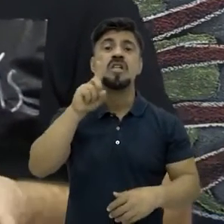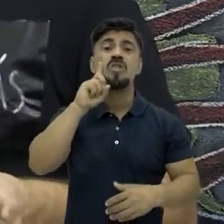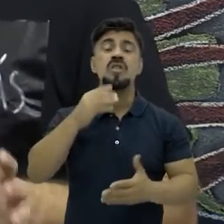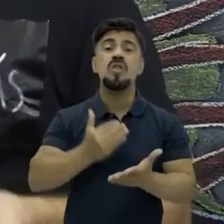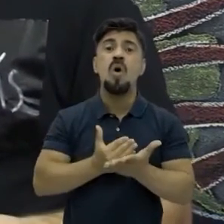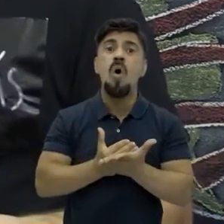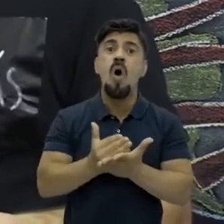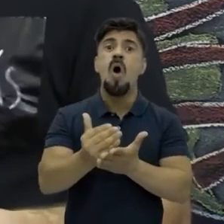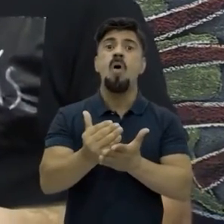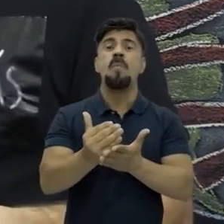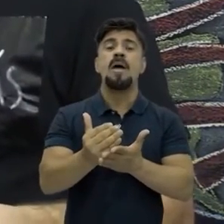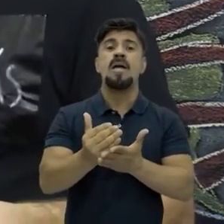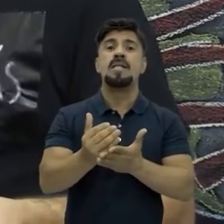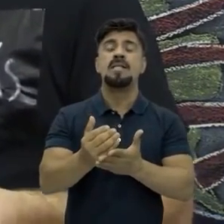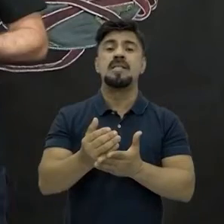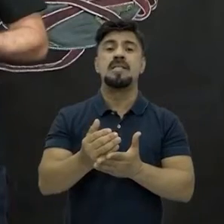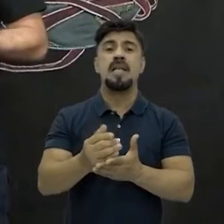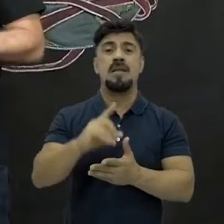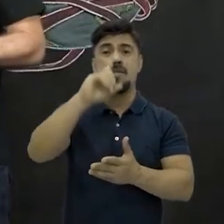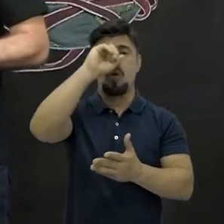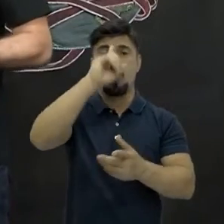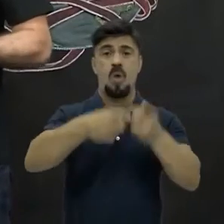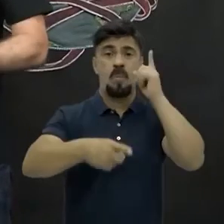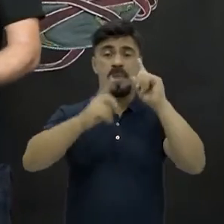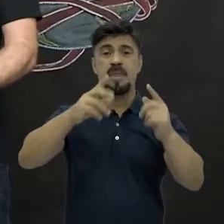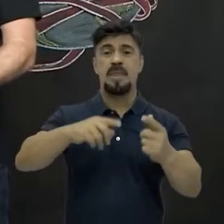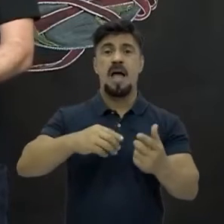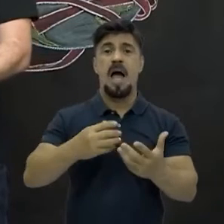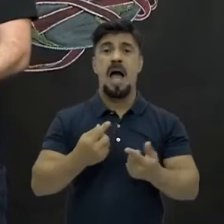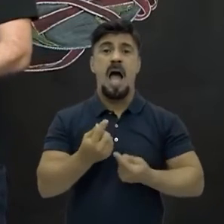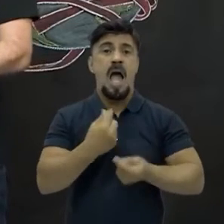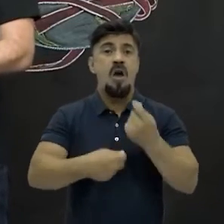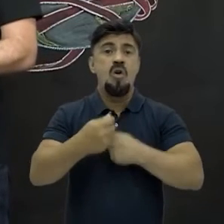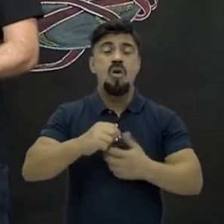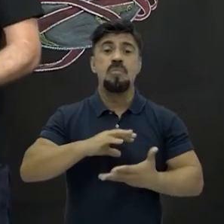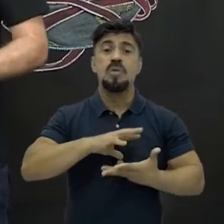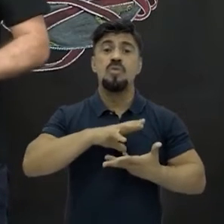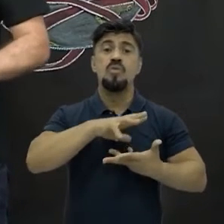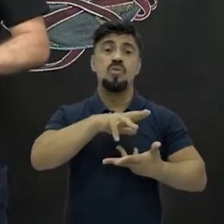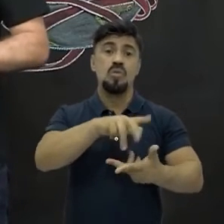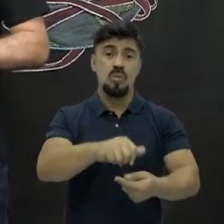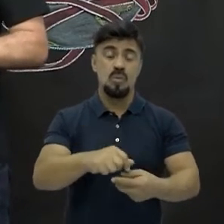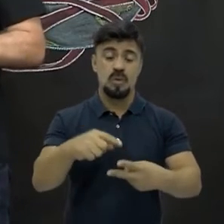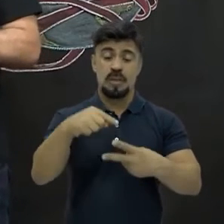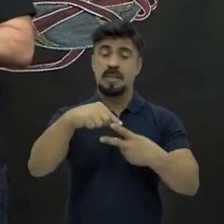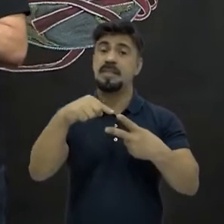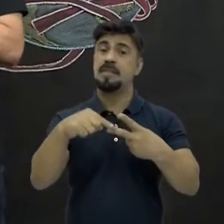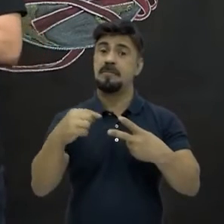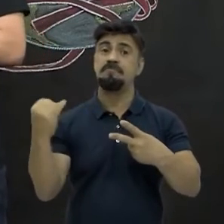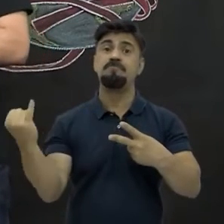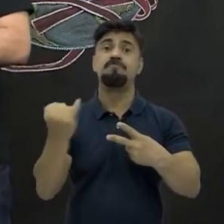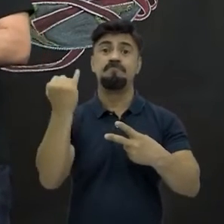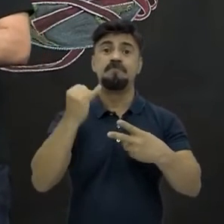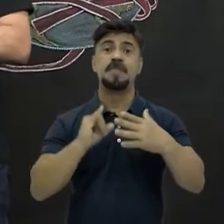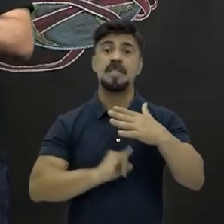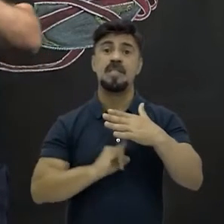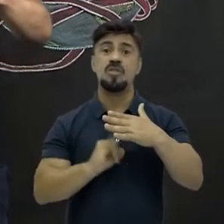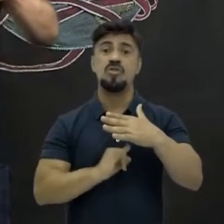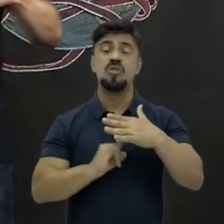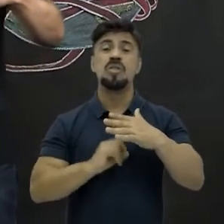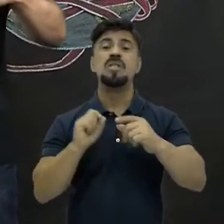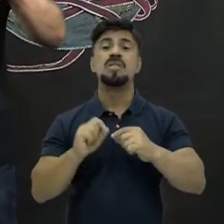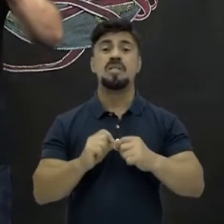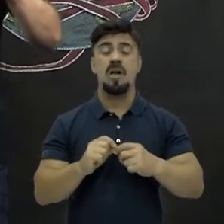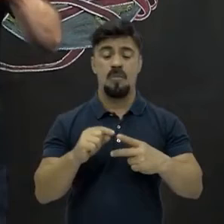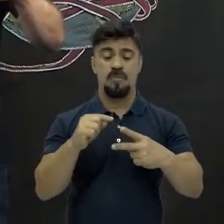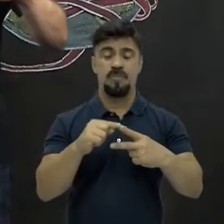o fiador de toda a economia do mundo. E cria-se também duas instituições importantes para que o capitalismo não quebre: o